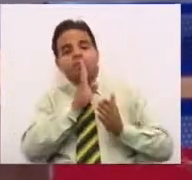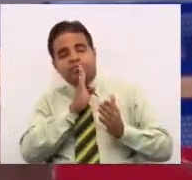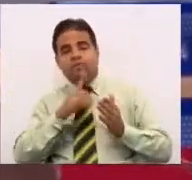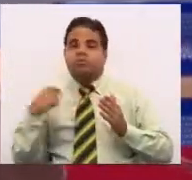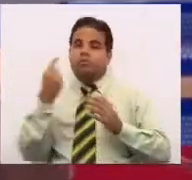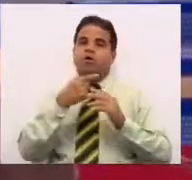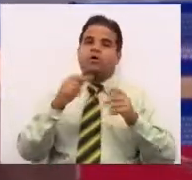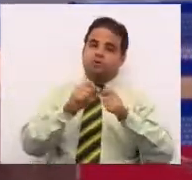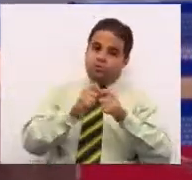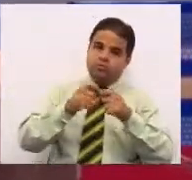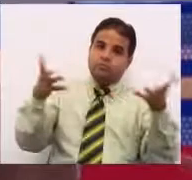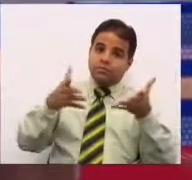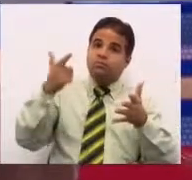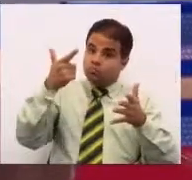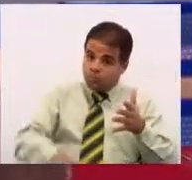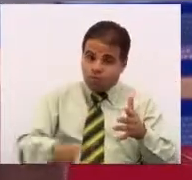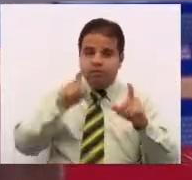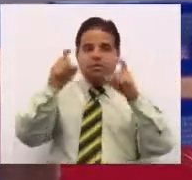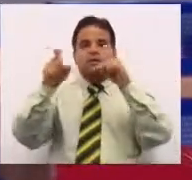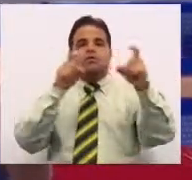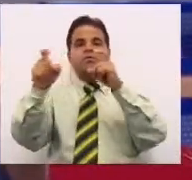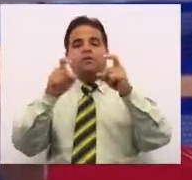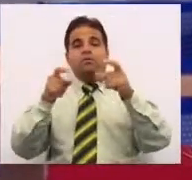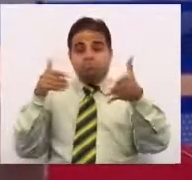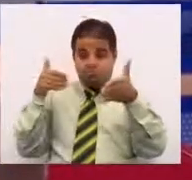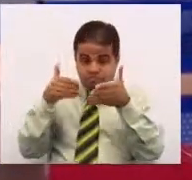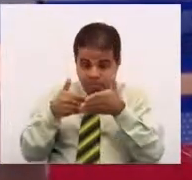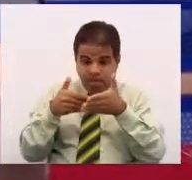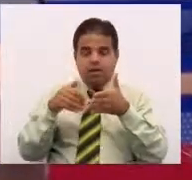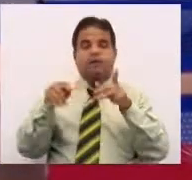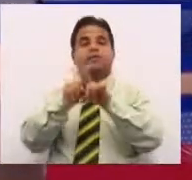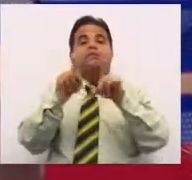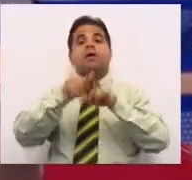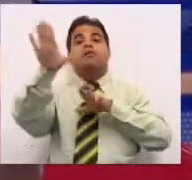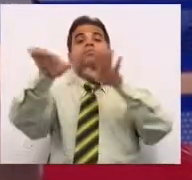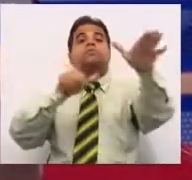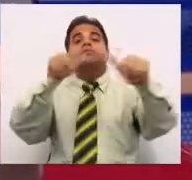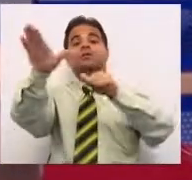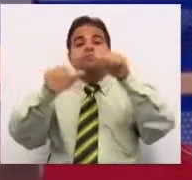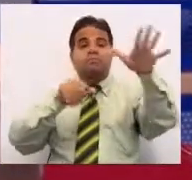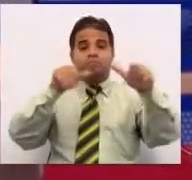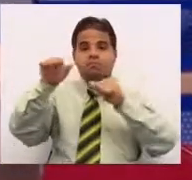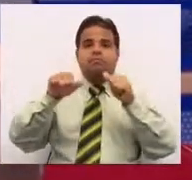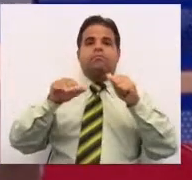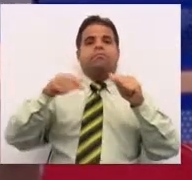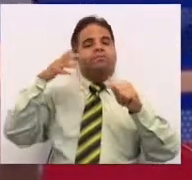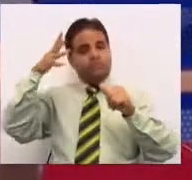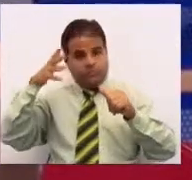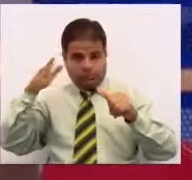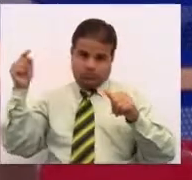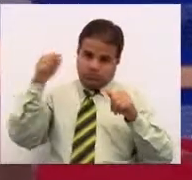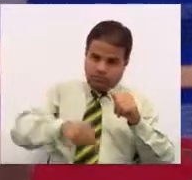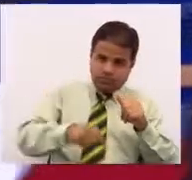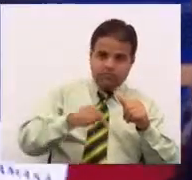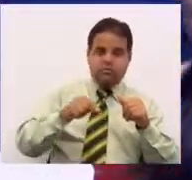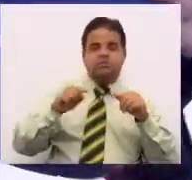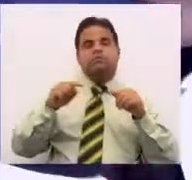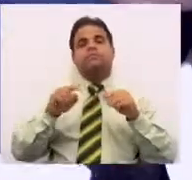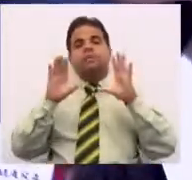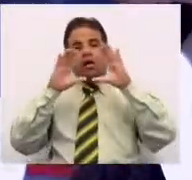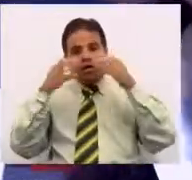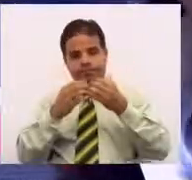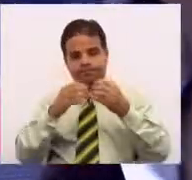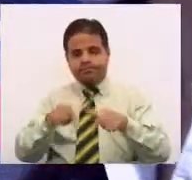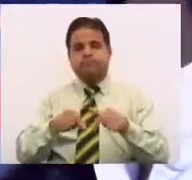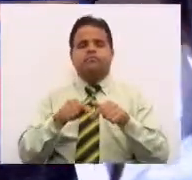nós faremos mais uma reunião e tão breve também estaremos chamando para uma audiência pública aqui na nossa Câmara. Há uma